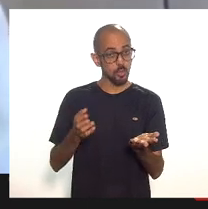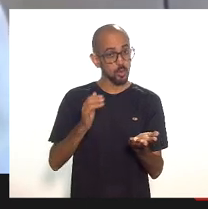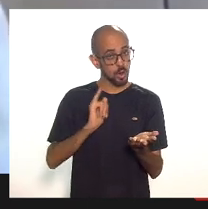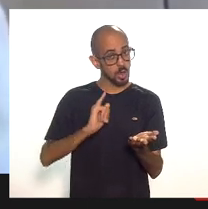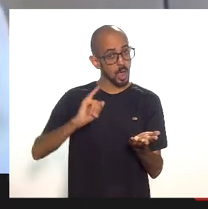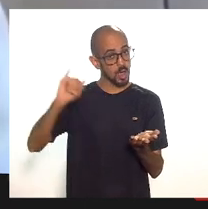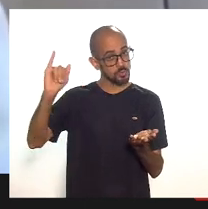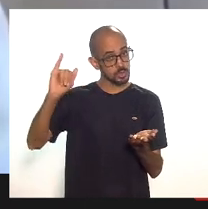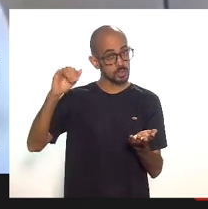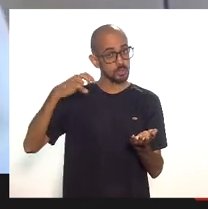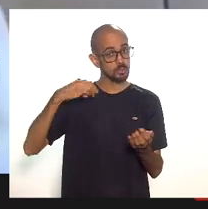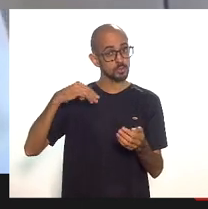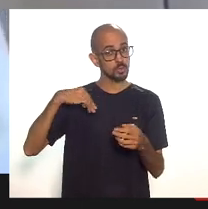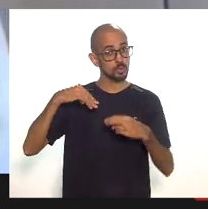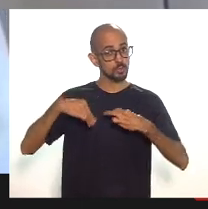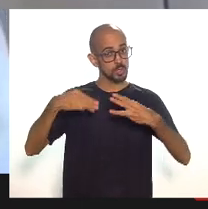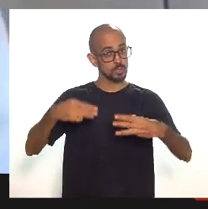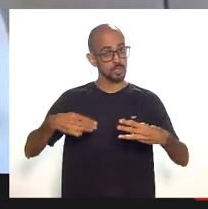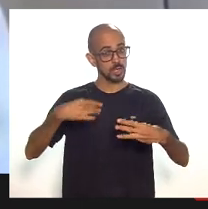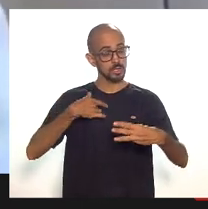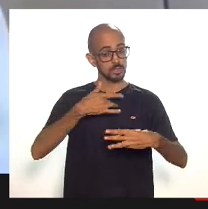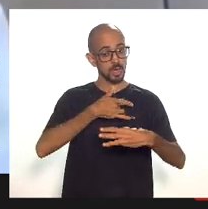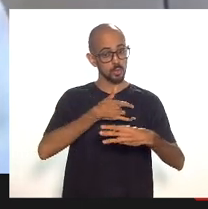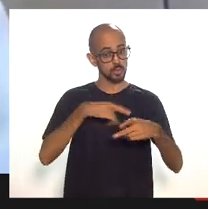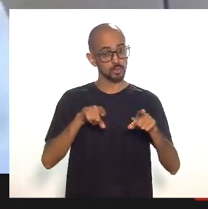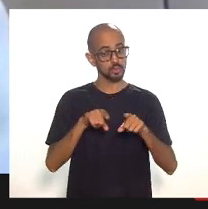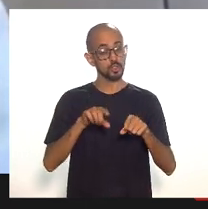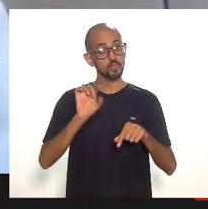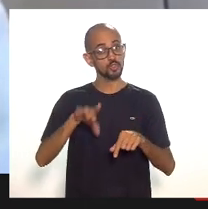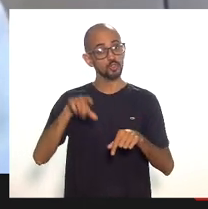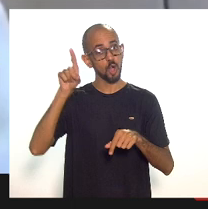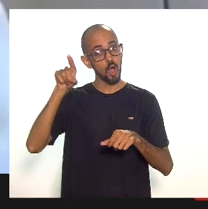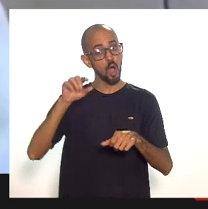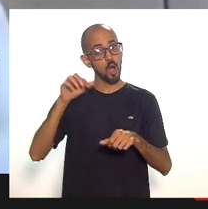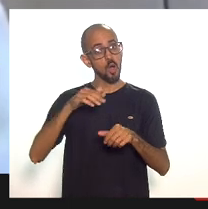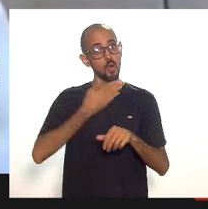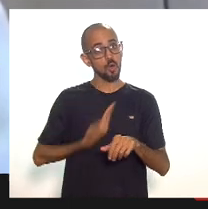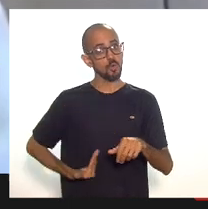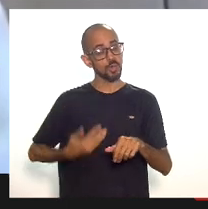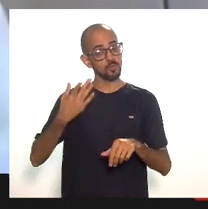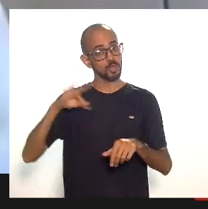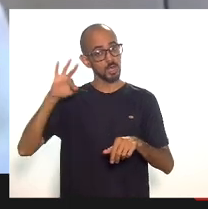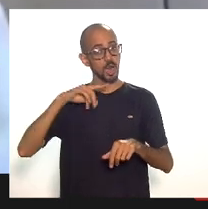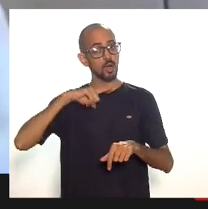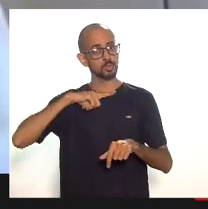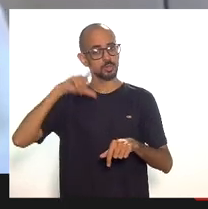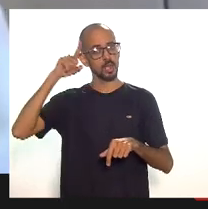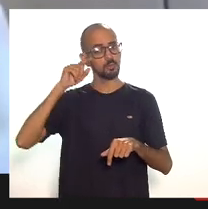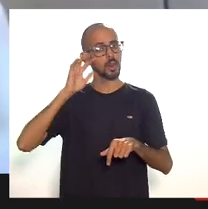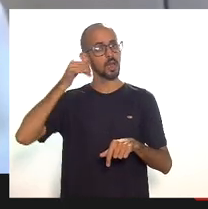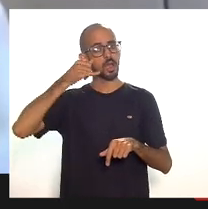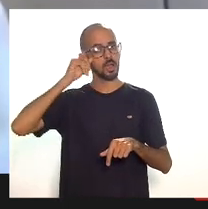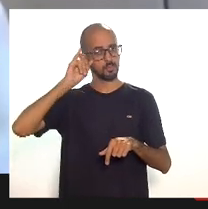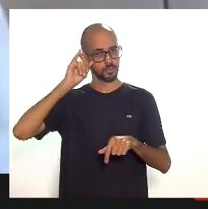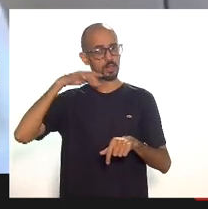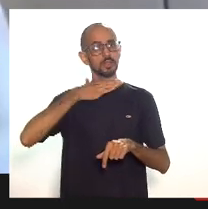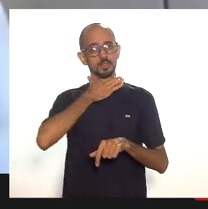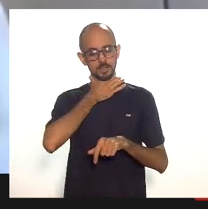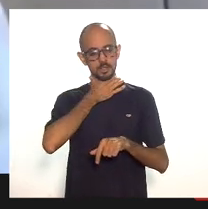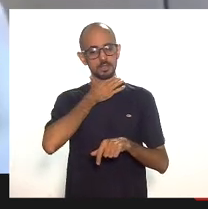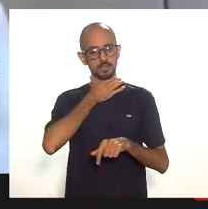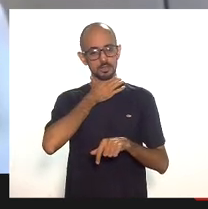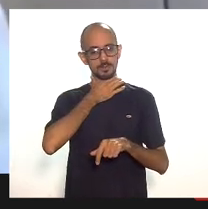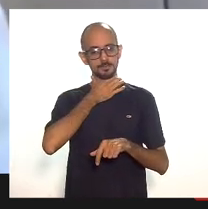Saúde utilize os seus instrumentos, que a União apenas tem, para evitar esta crise.